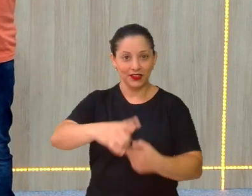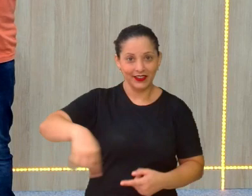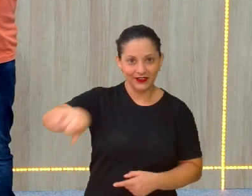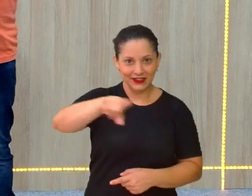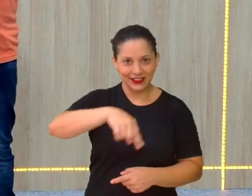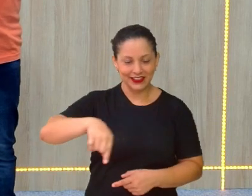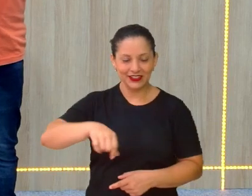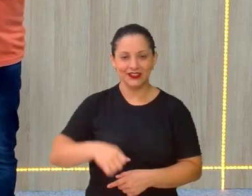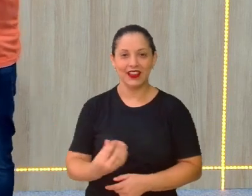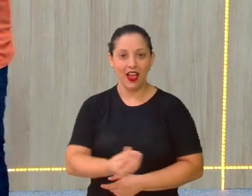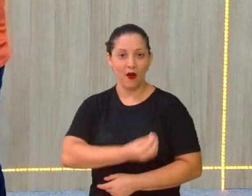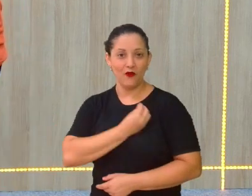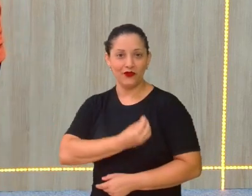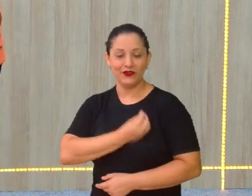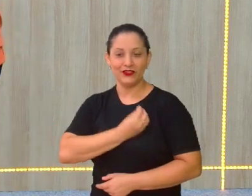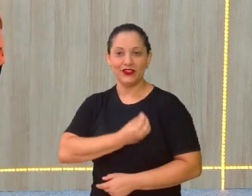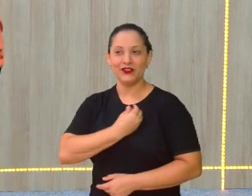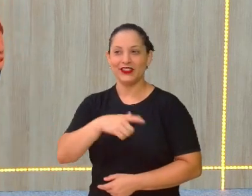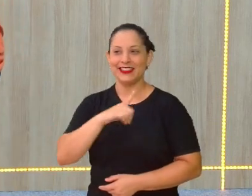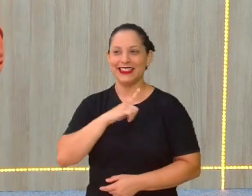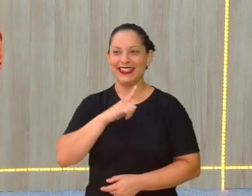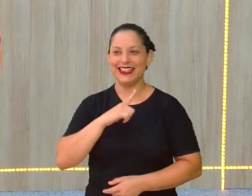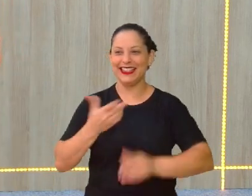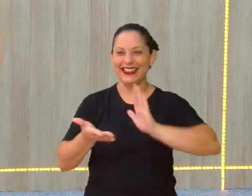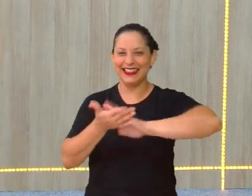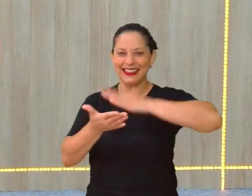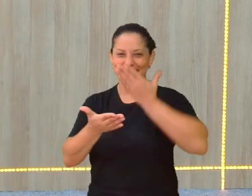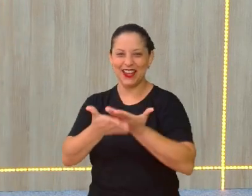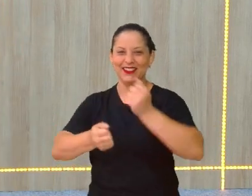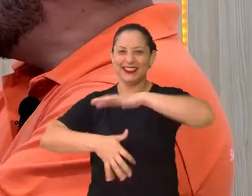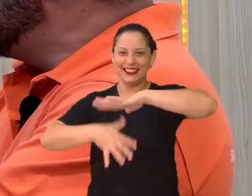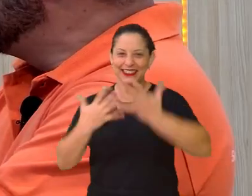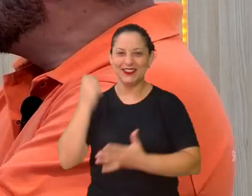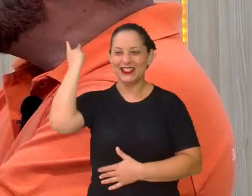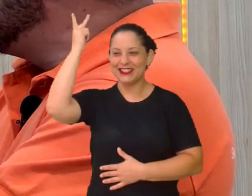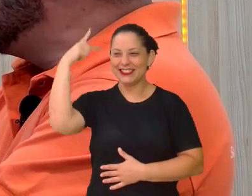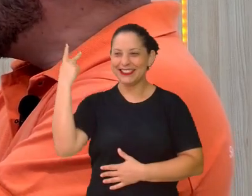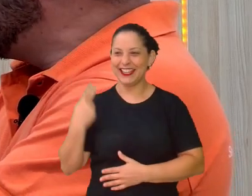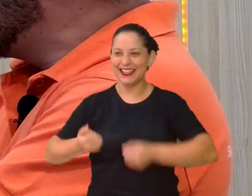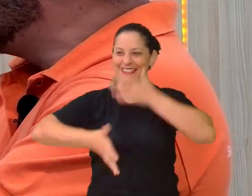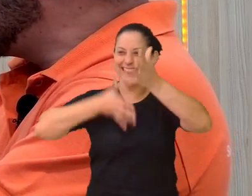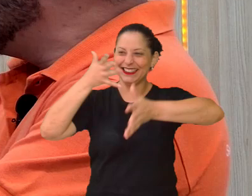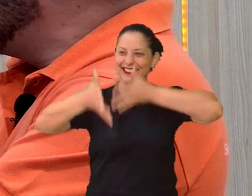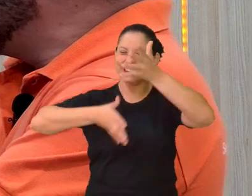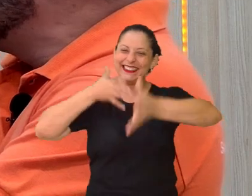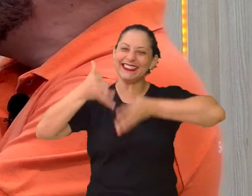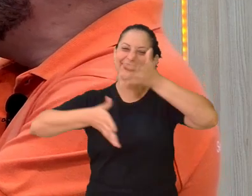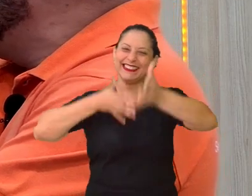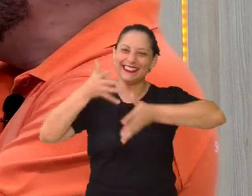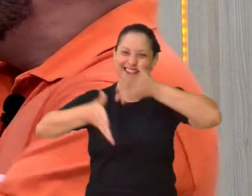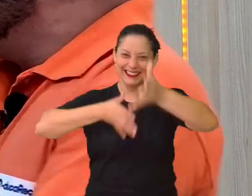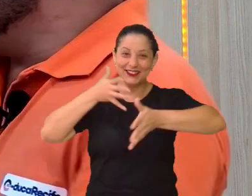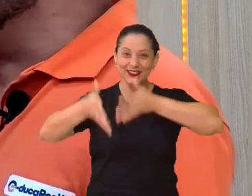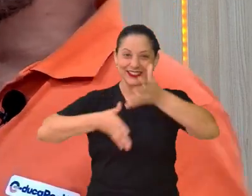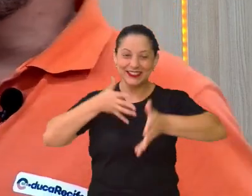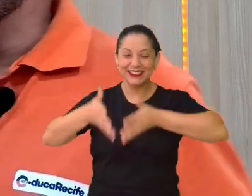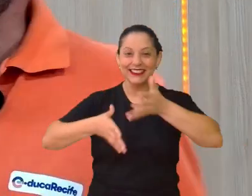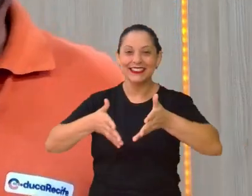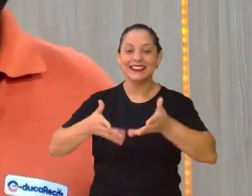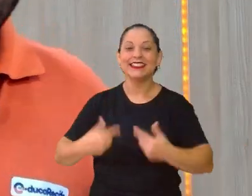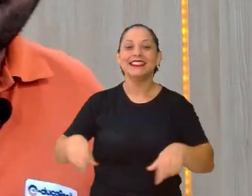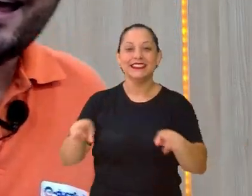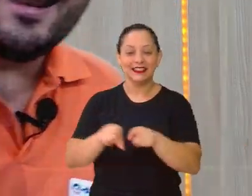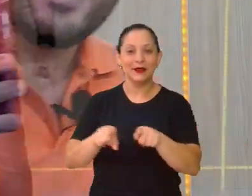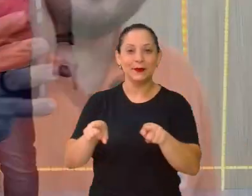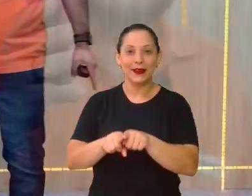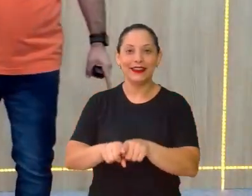aqui pelo Educa Recife, nossa intérprete de Libras, Kézia, ali no cantinho, ela maravilhosa ali. E nos